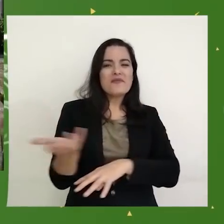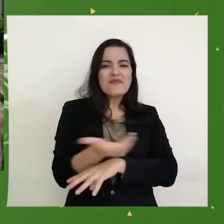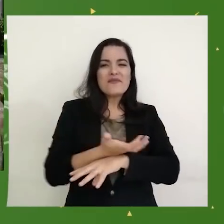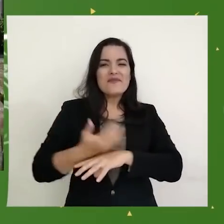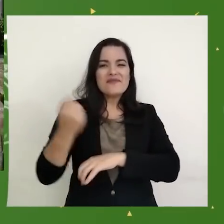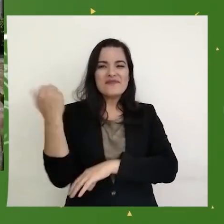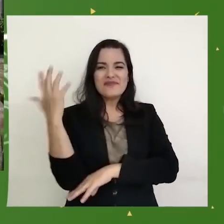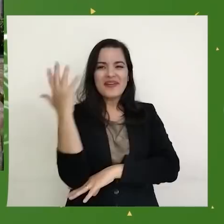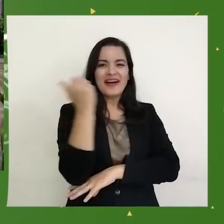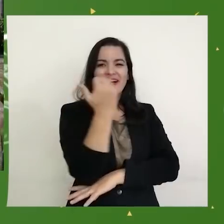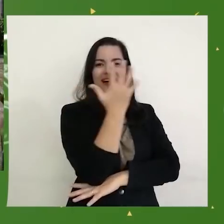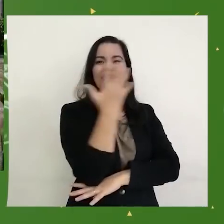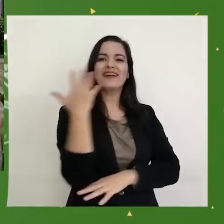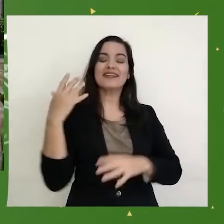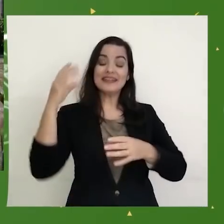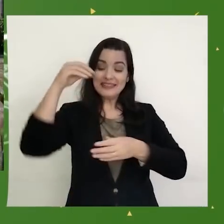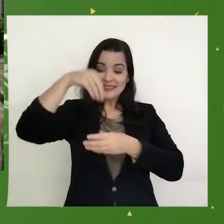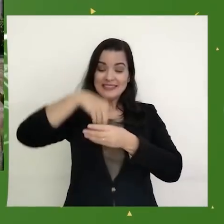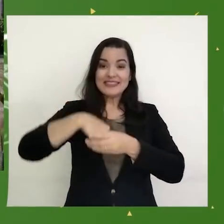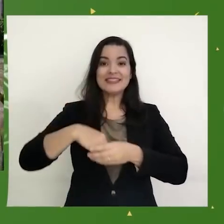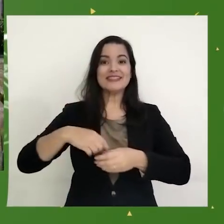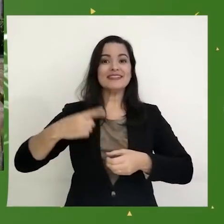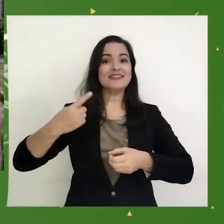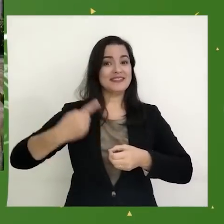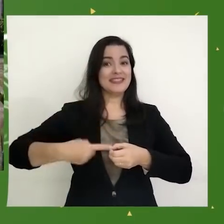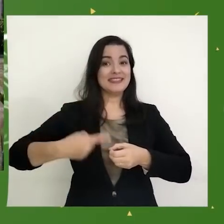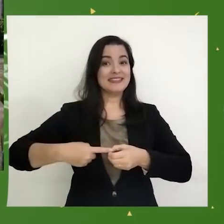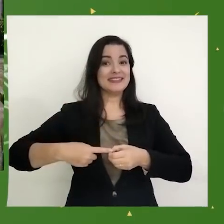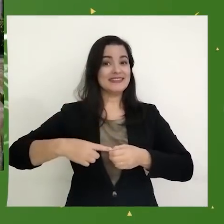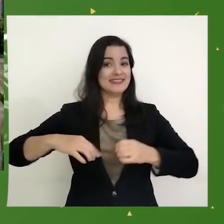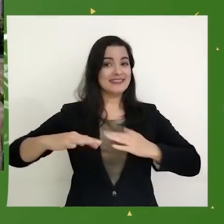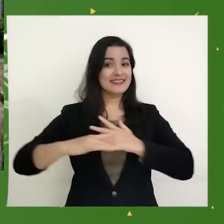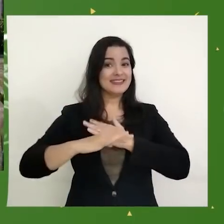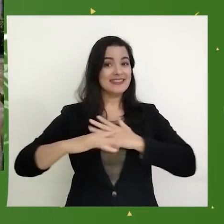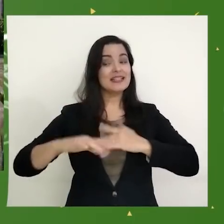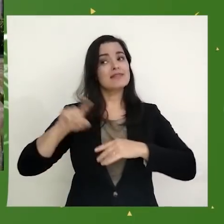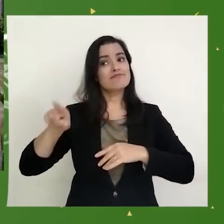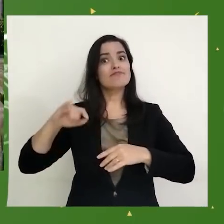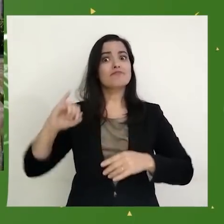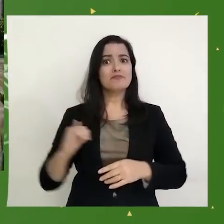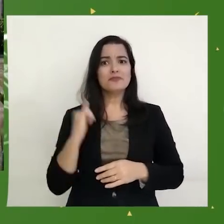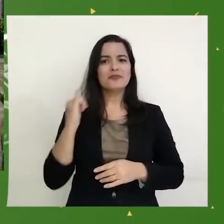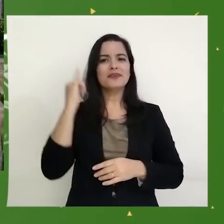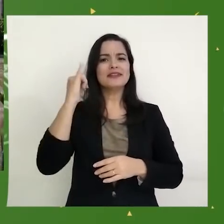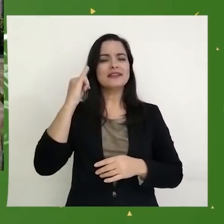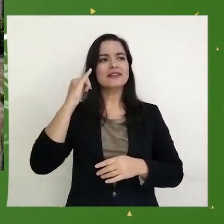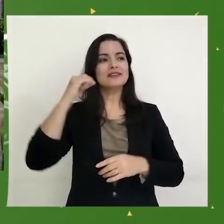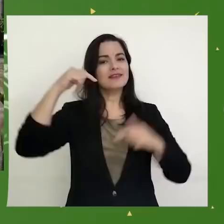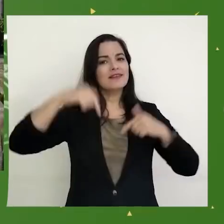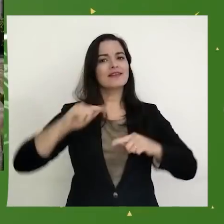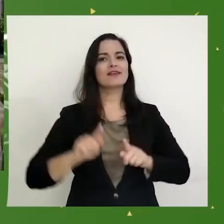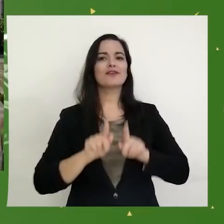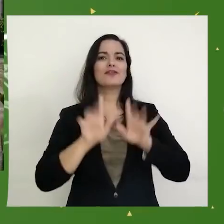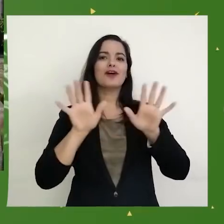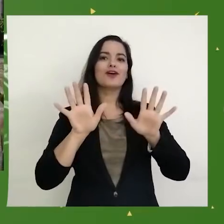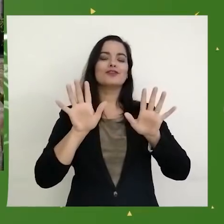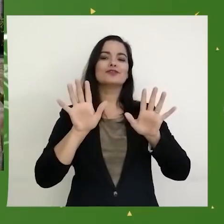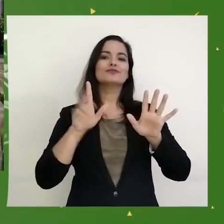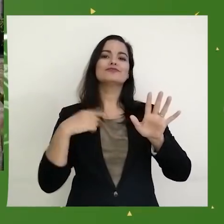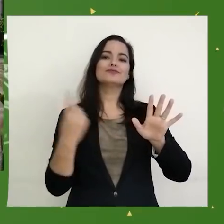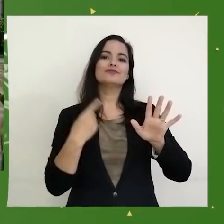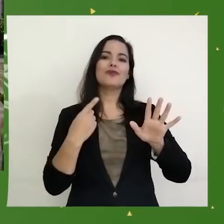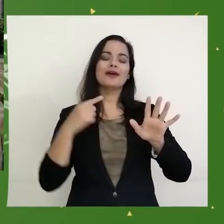Guarulhos. Por ser tão importante para as pessoas que moram em Guarulhos, é que ele foi tombado como